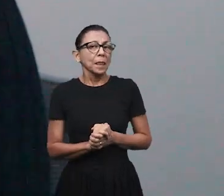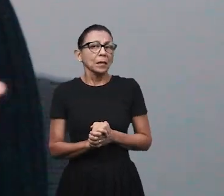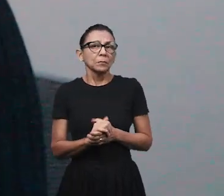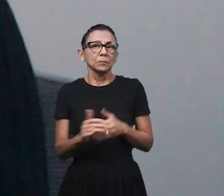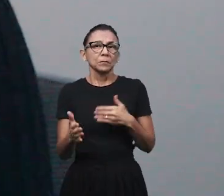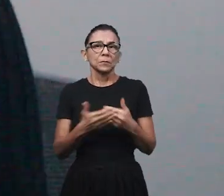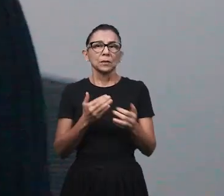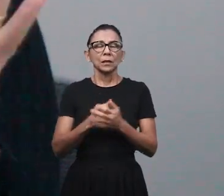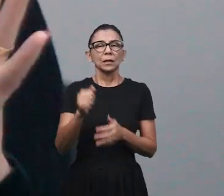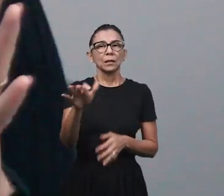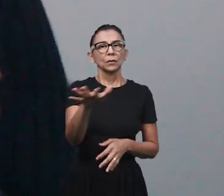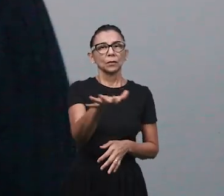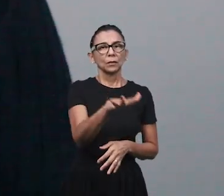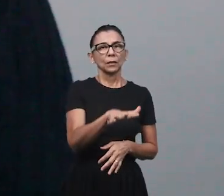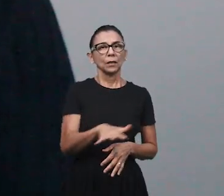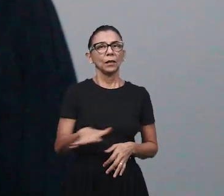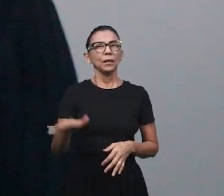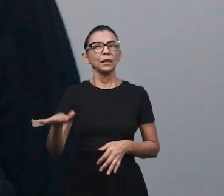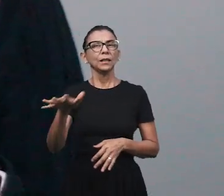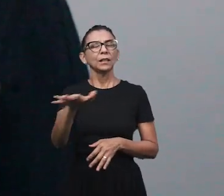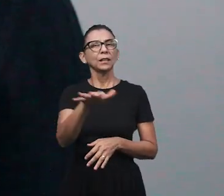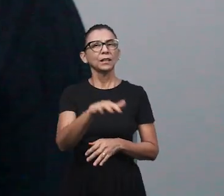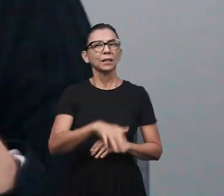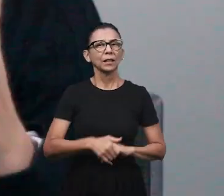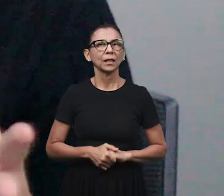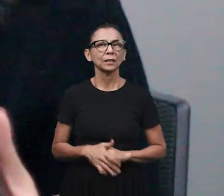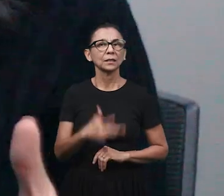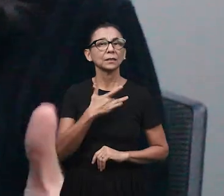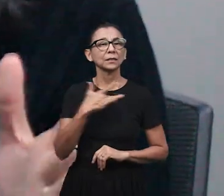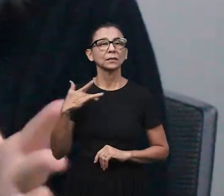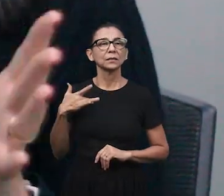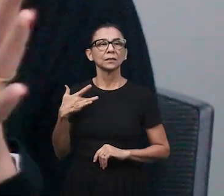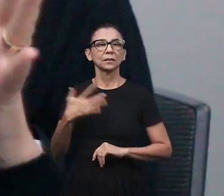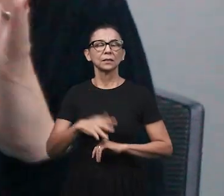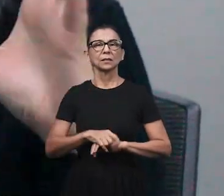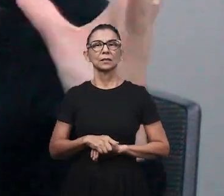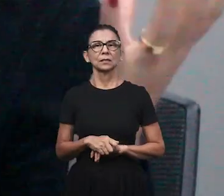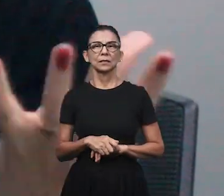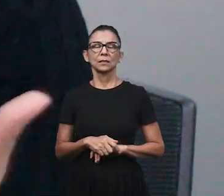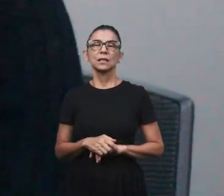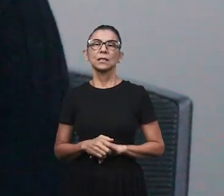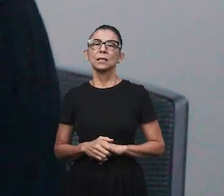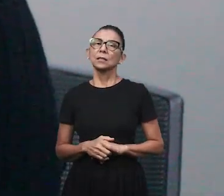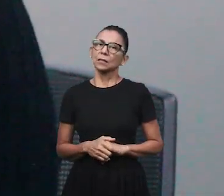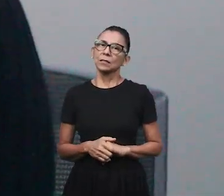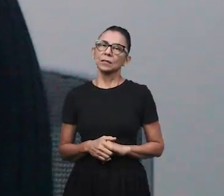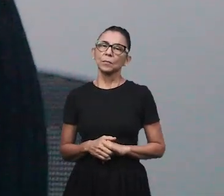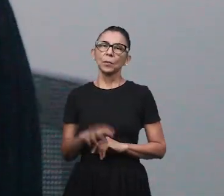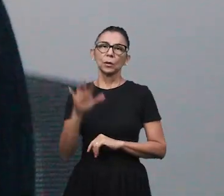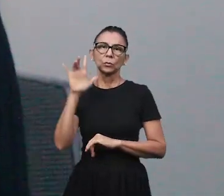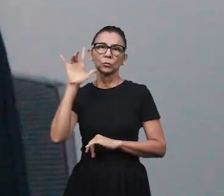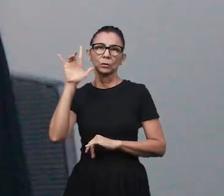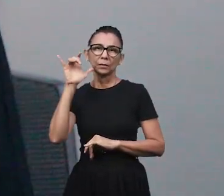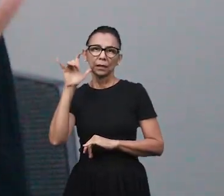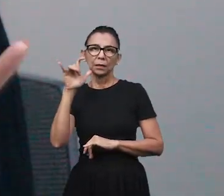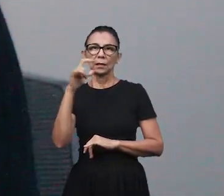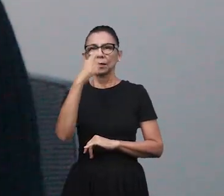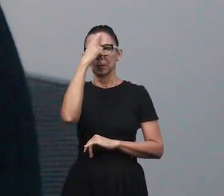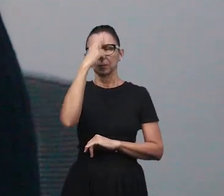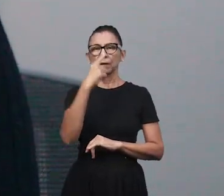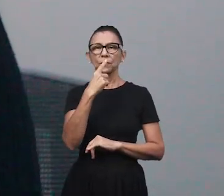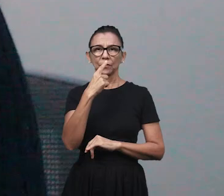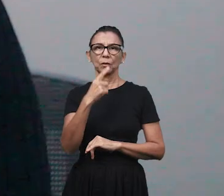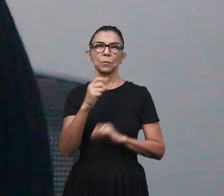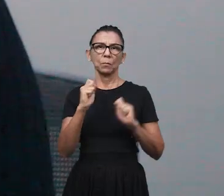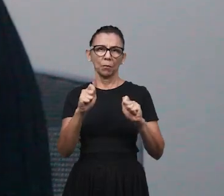ser na área da saúde, em qualquer área. Como nós temos o quadro que abrange saúde e o outro que pega todos os outros profissionais, então pode ser qualquer